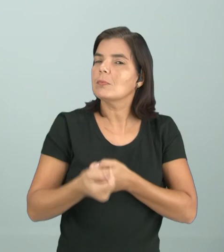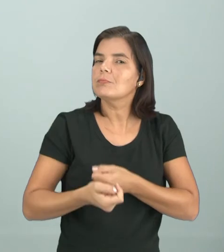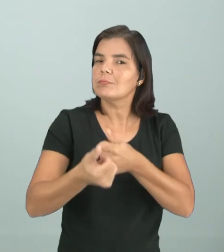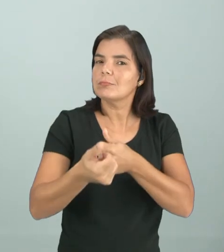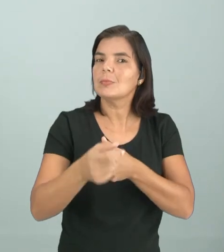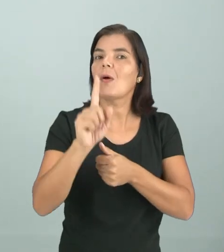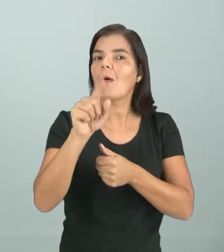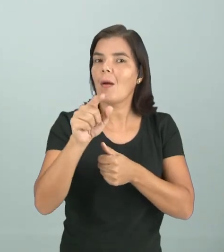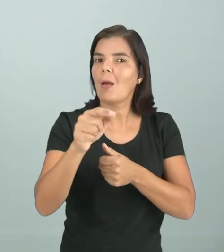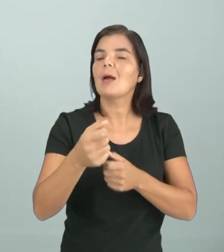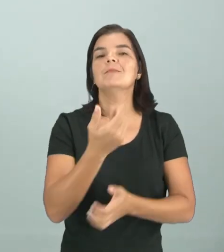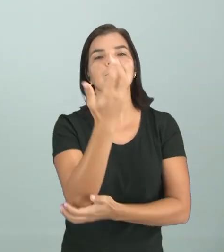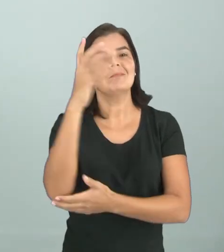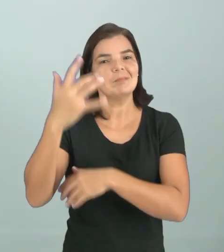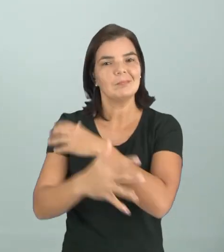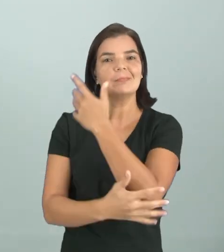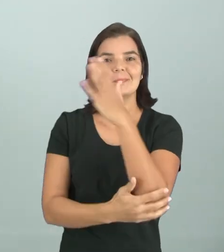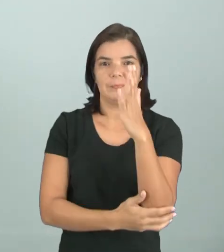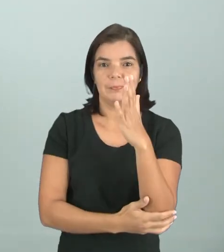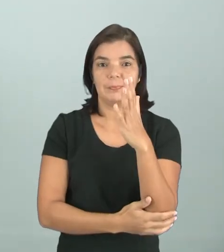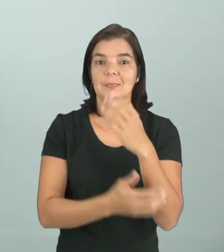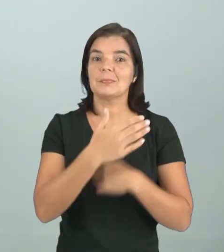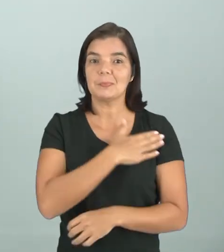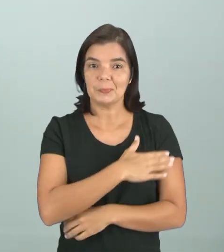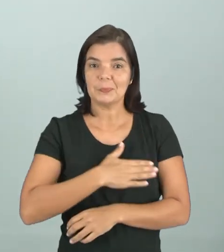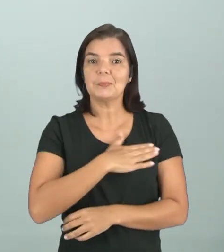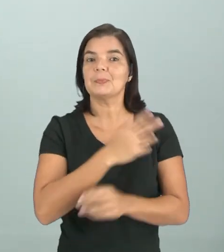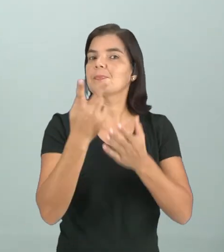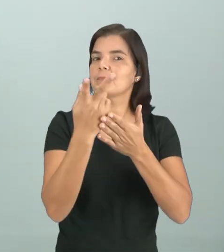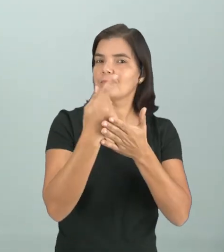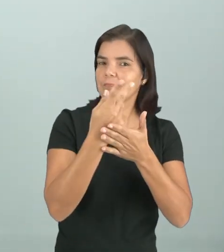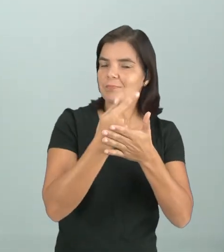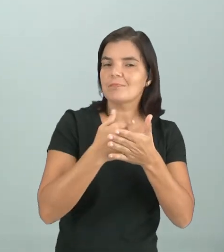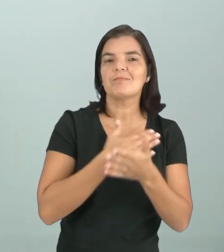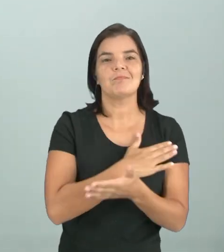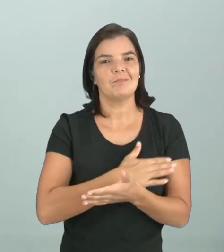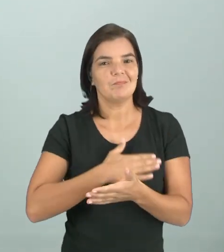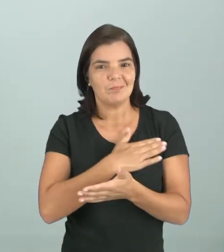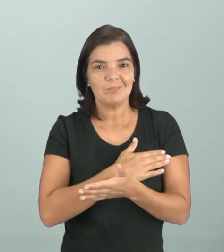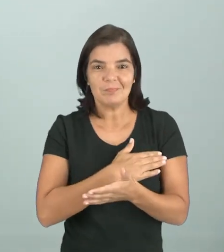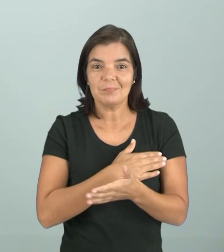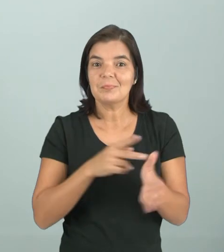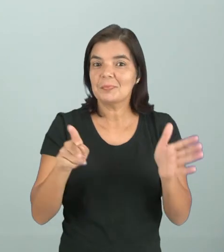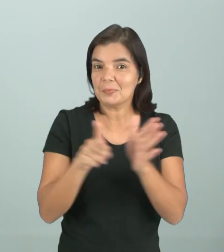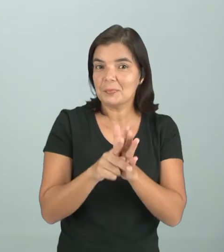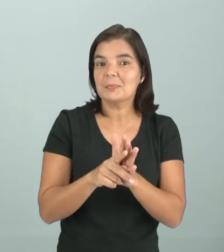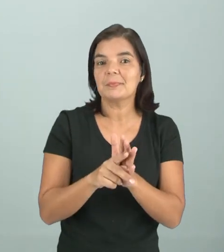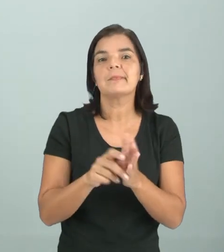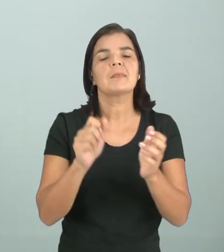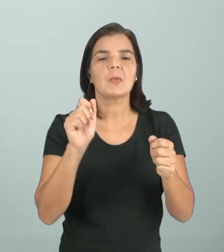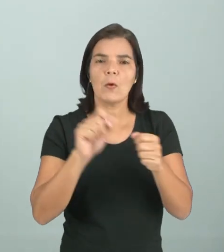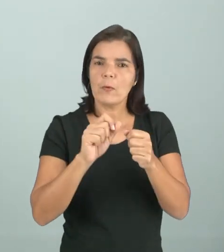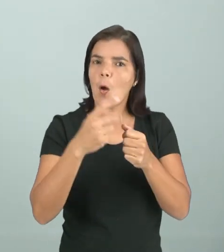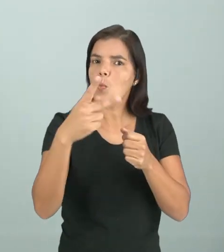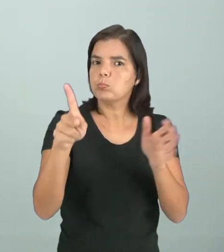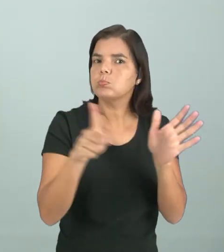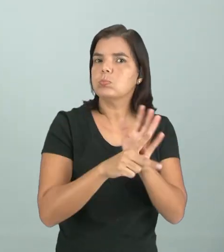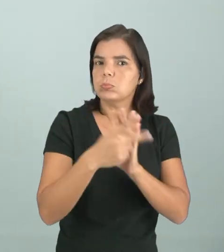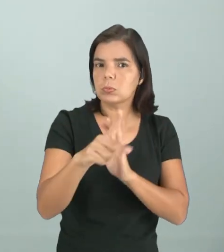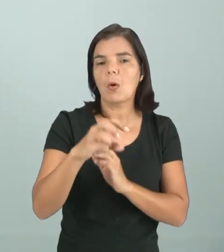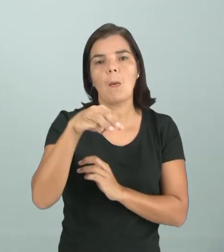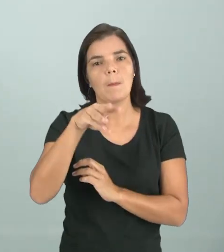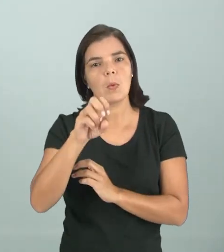sugestão é o tema do meio ambiente. Então, para quem gosta de desenhar, quem gosta aí dessa produção artística, constrói o teu meme, constrói a